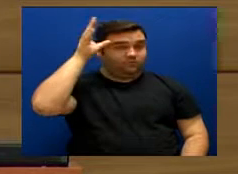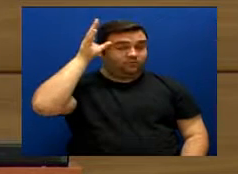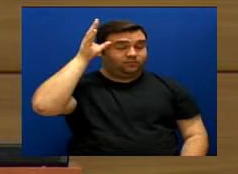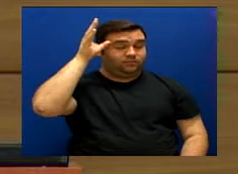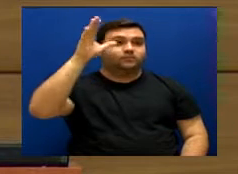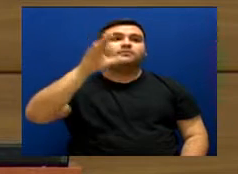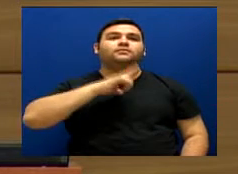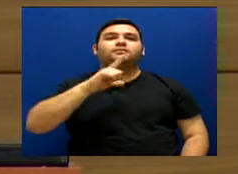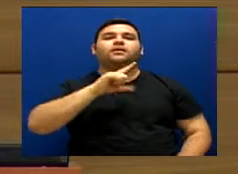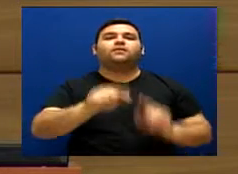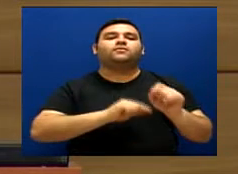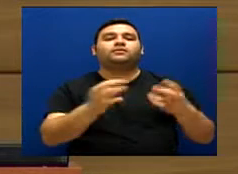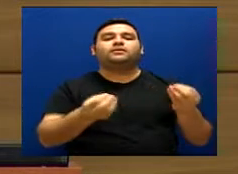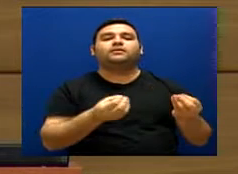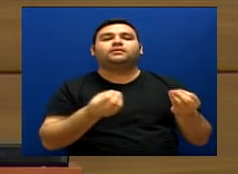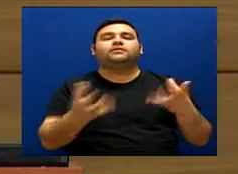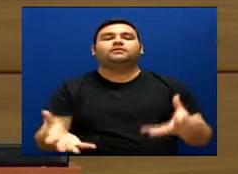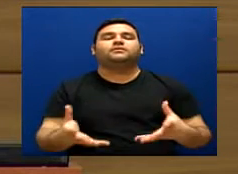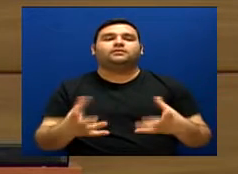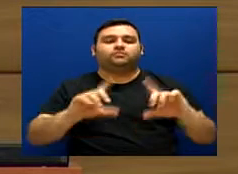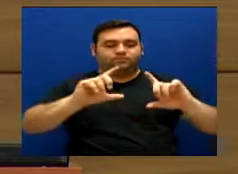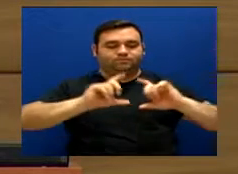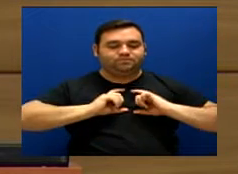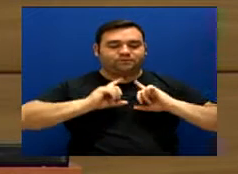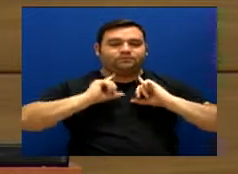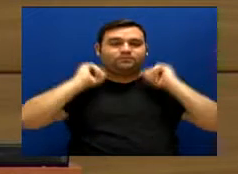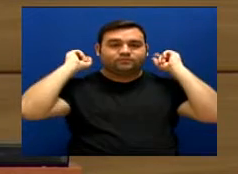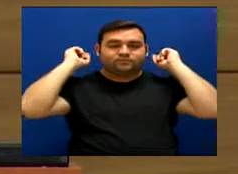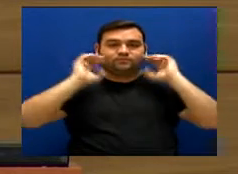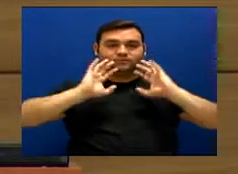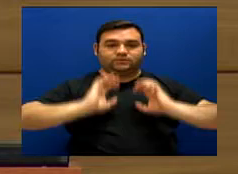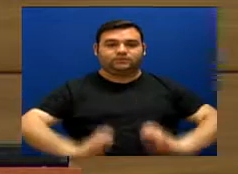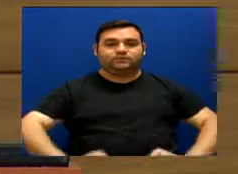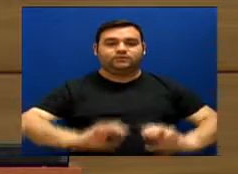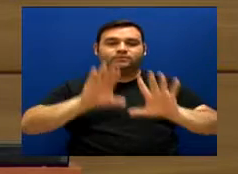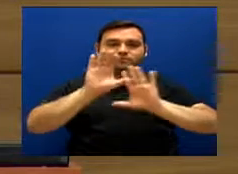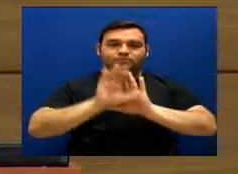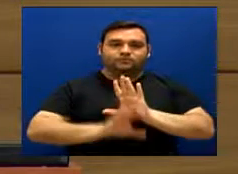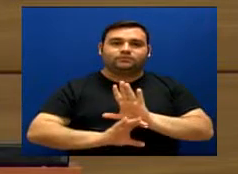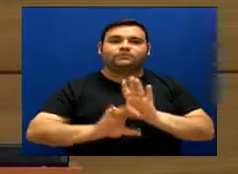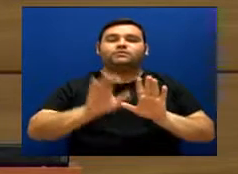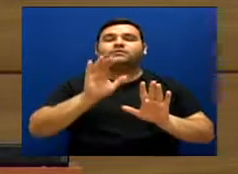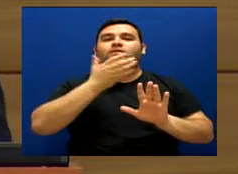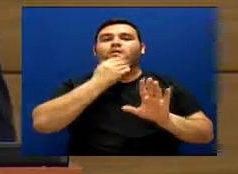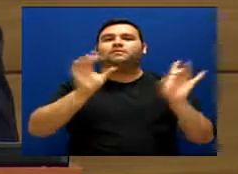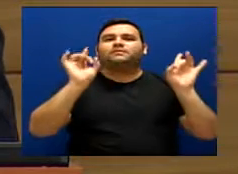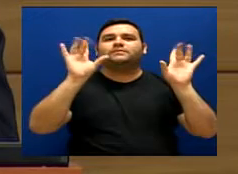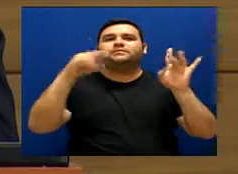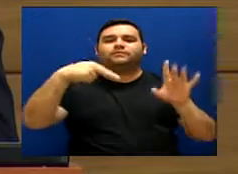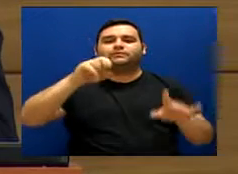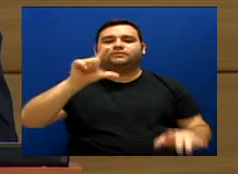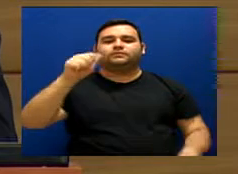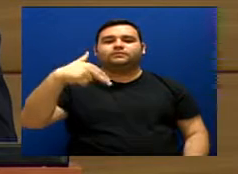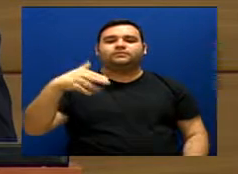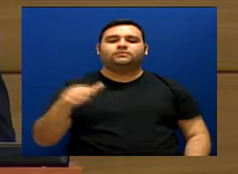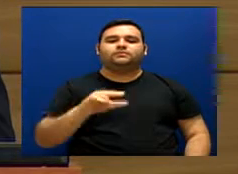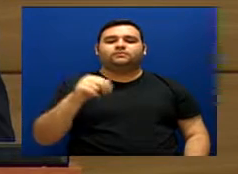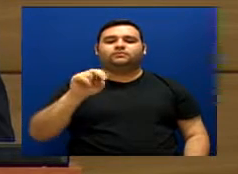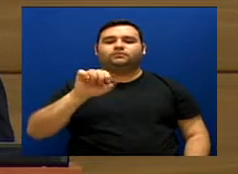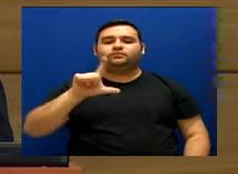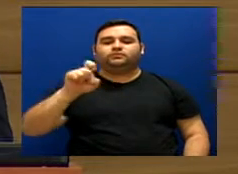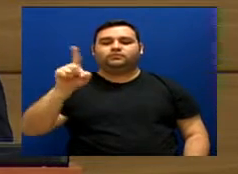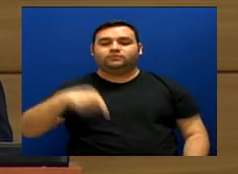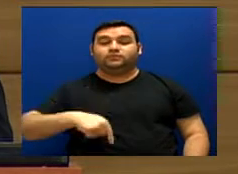Almeida, dispõe sobre a concessão de comenda referencial e ética à cidadania ao ilustríssimo senhor Nelson Nolé.